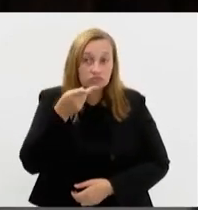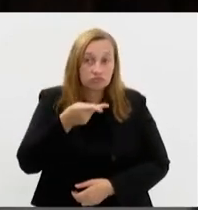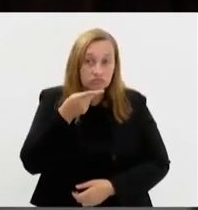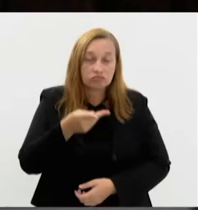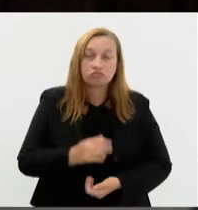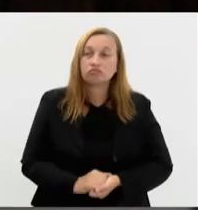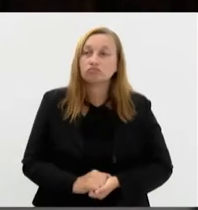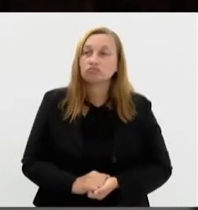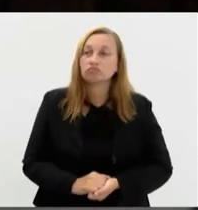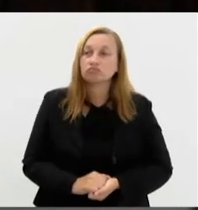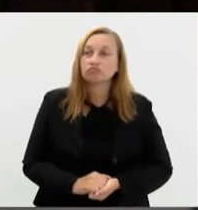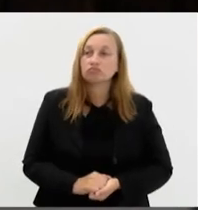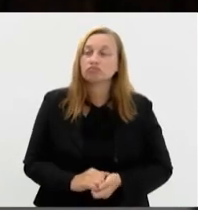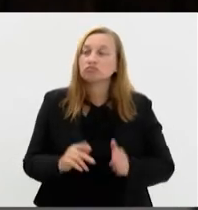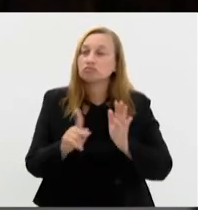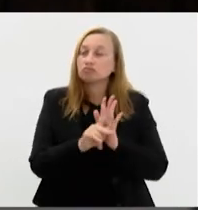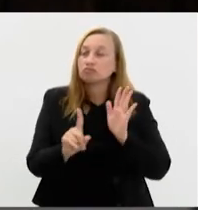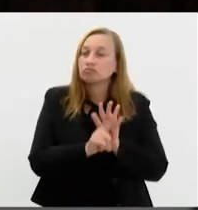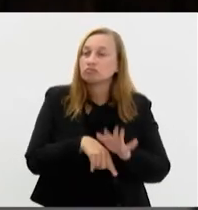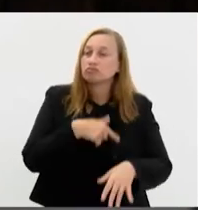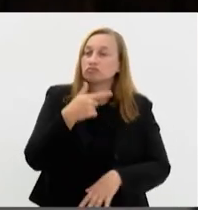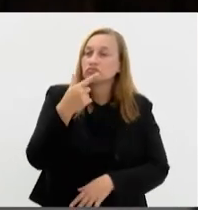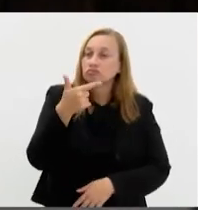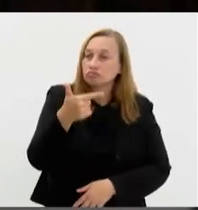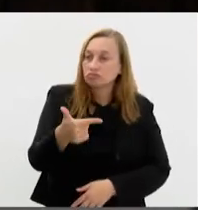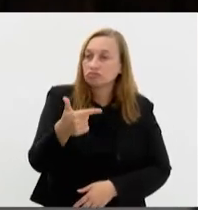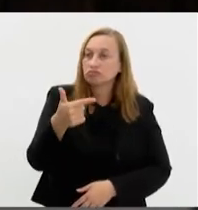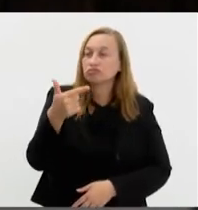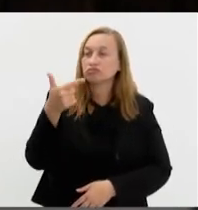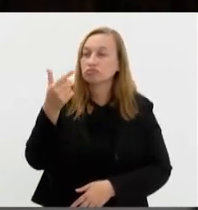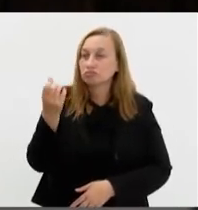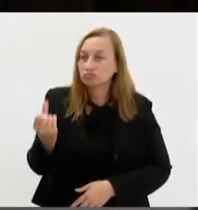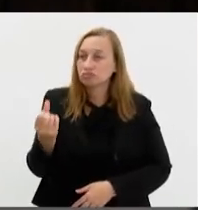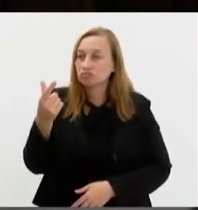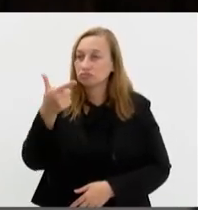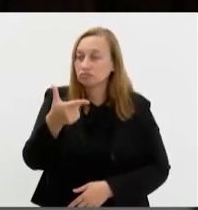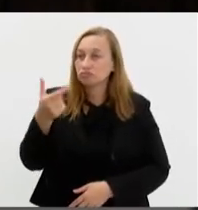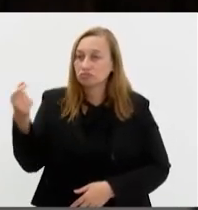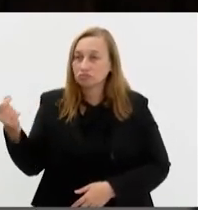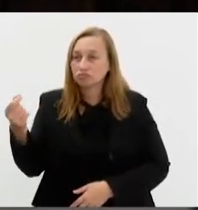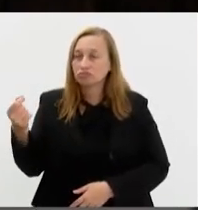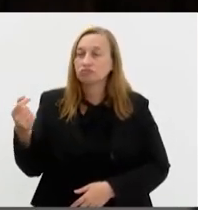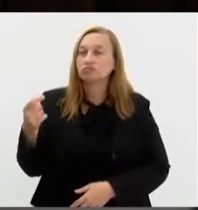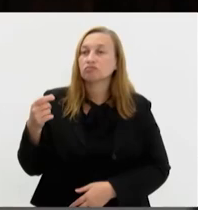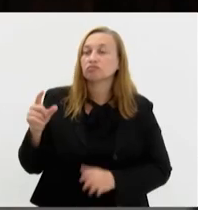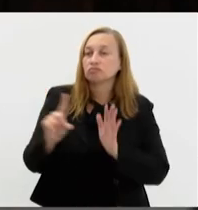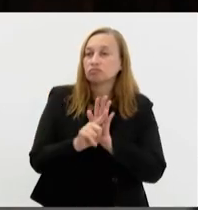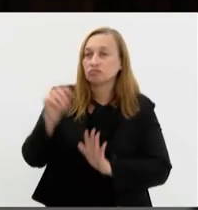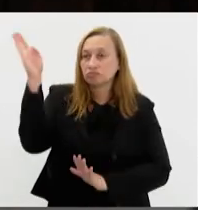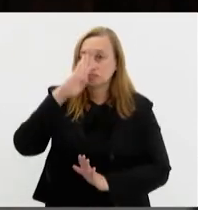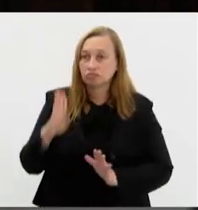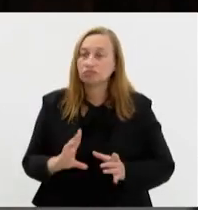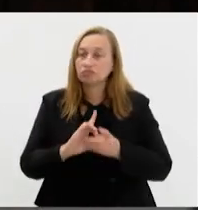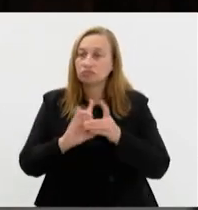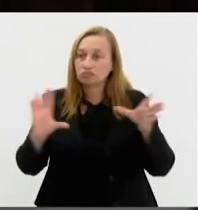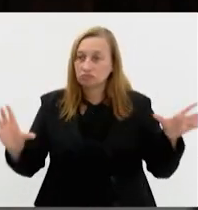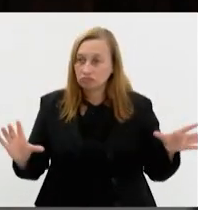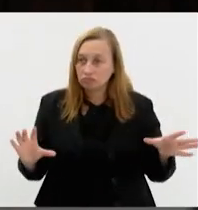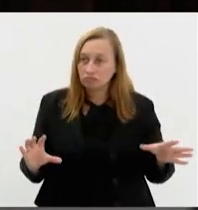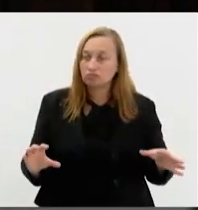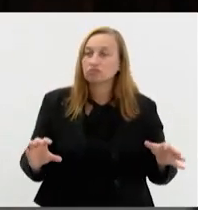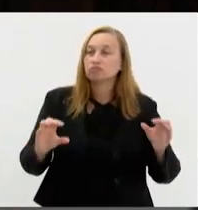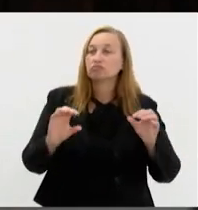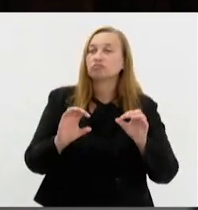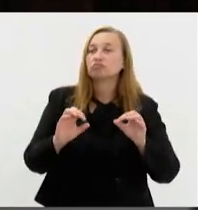chamado projeto de lei 2630/2020 que seria a lei brasileira de liberdade responsabilidade e transparência na